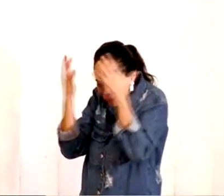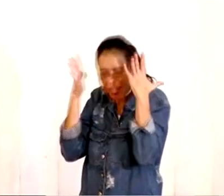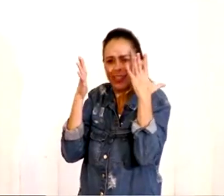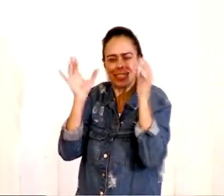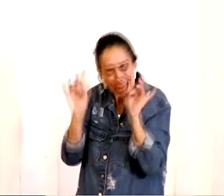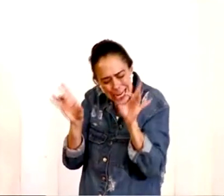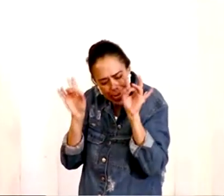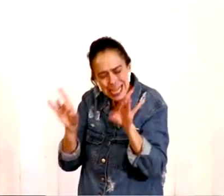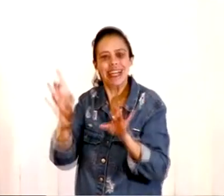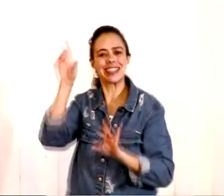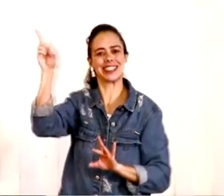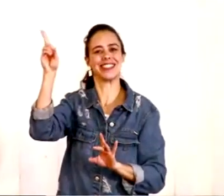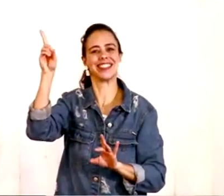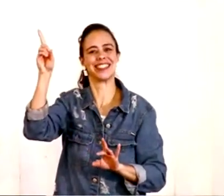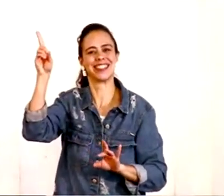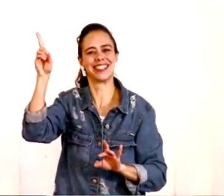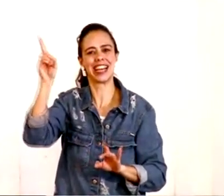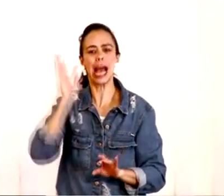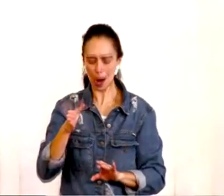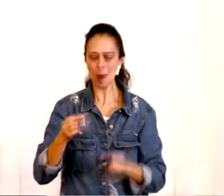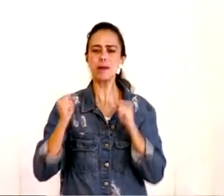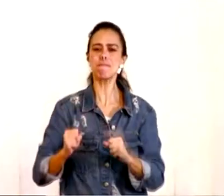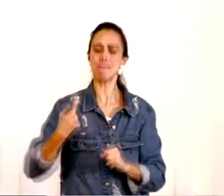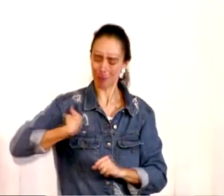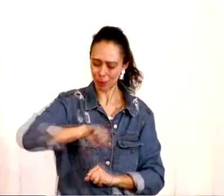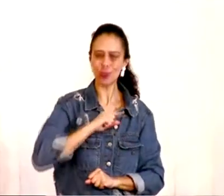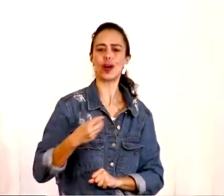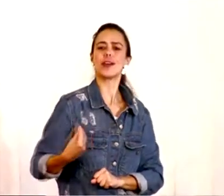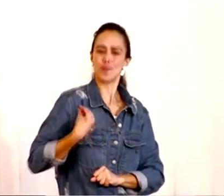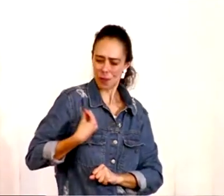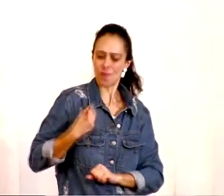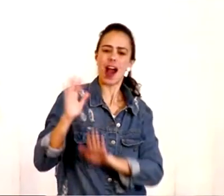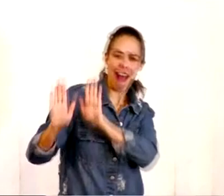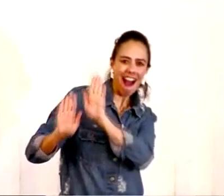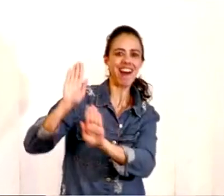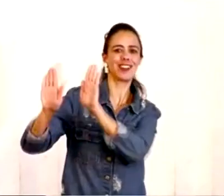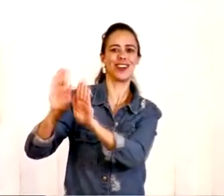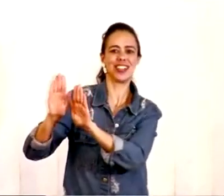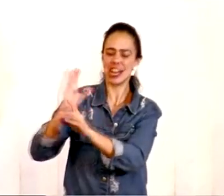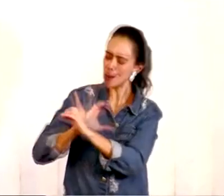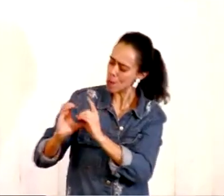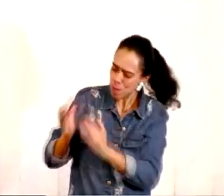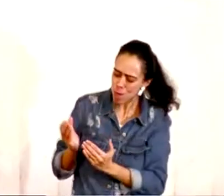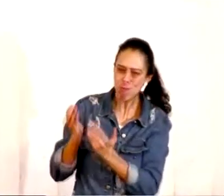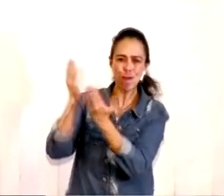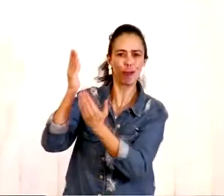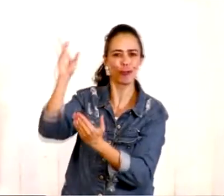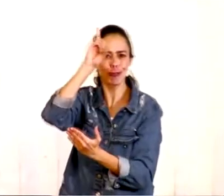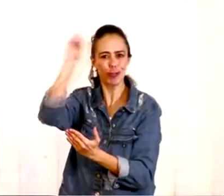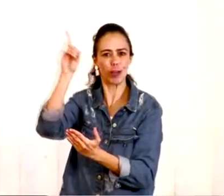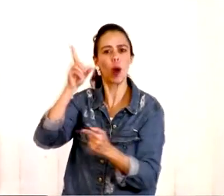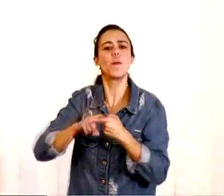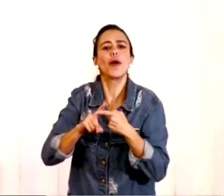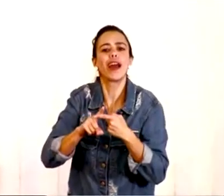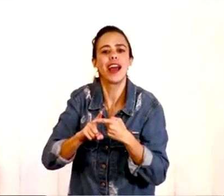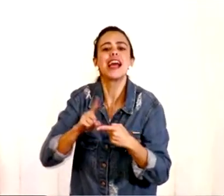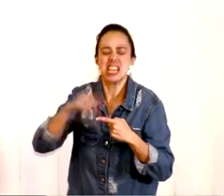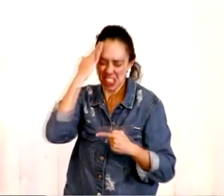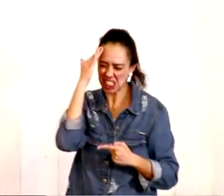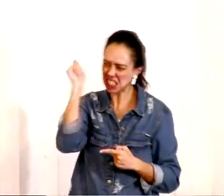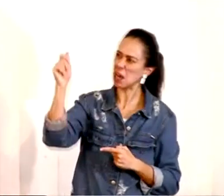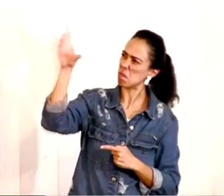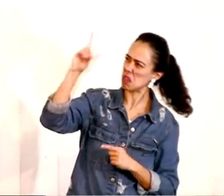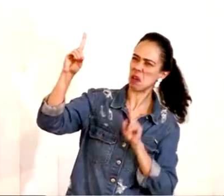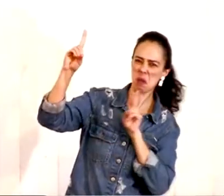podemos viver, adorar e cultuar um Deus, porque nós sabemos quem Ele